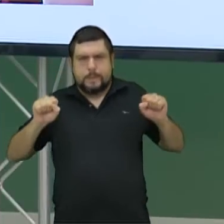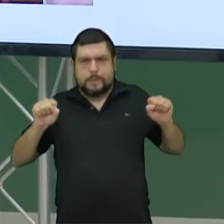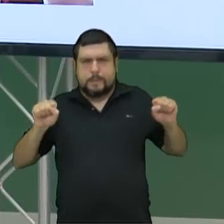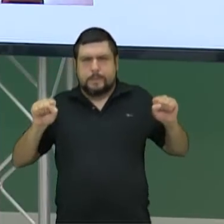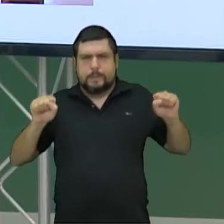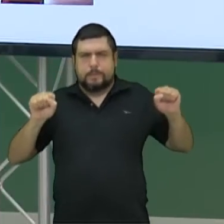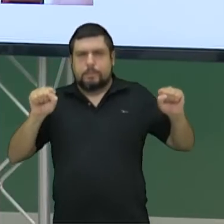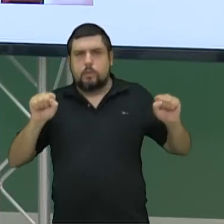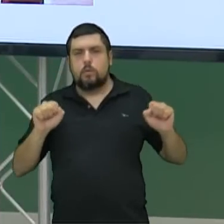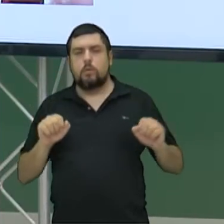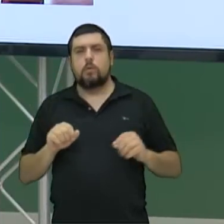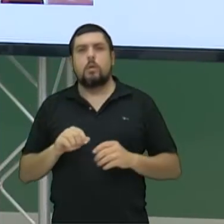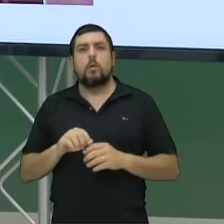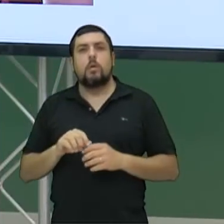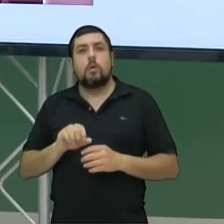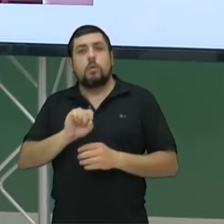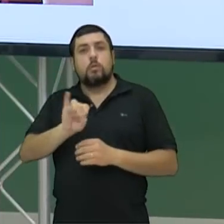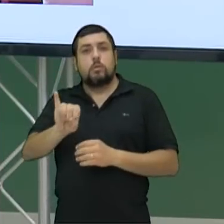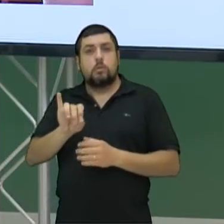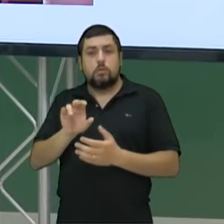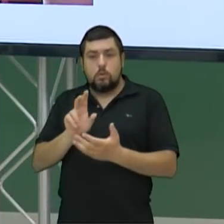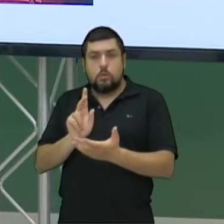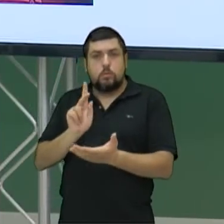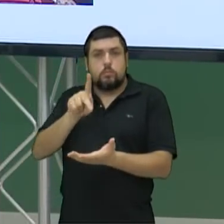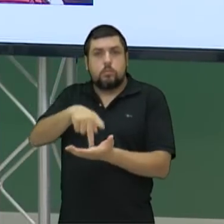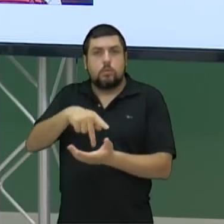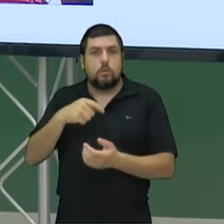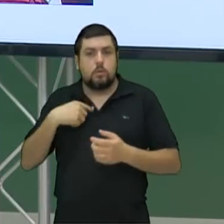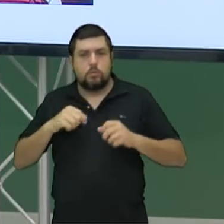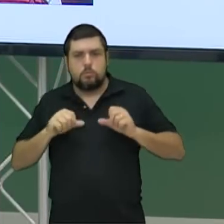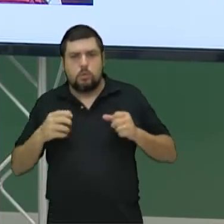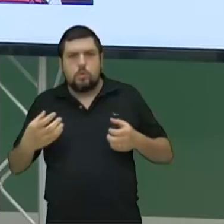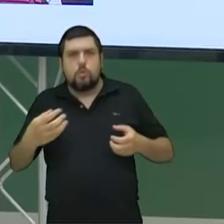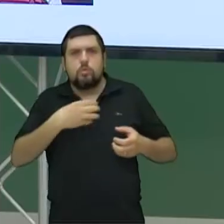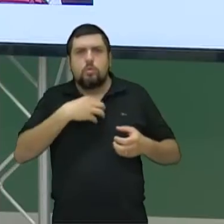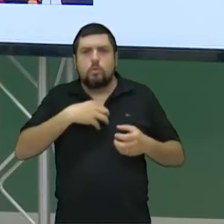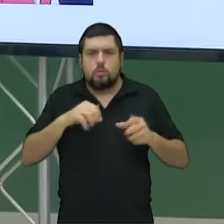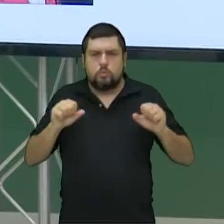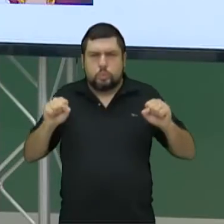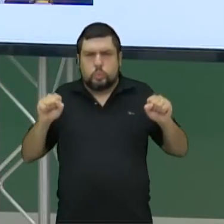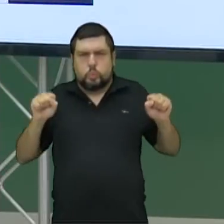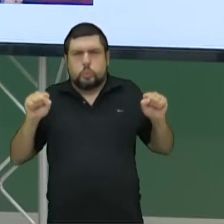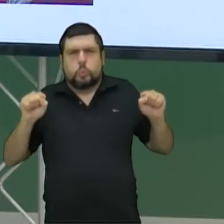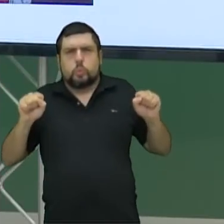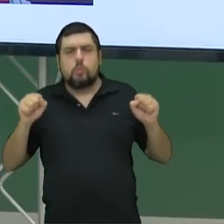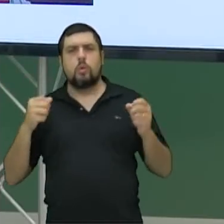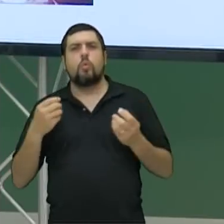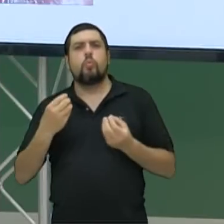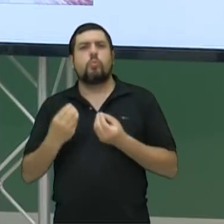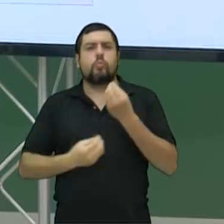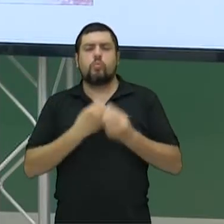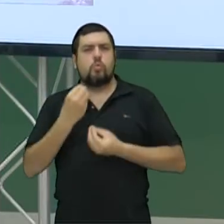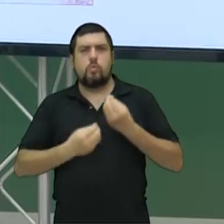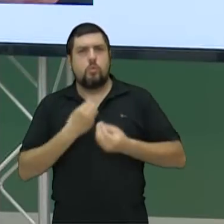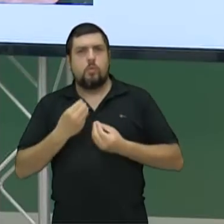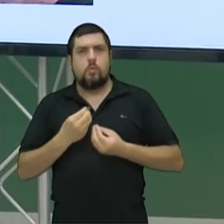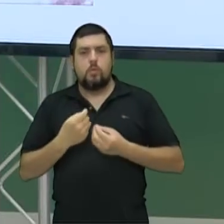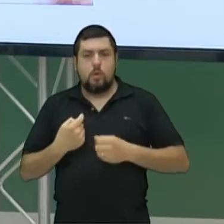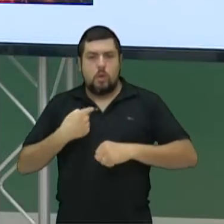Quem, na verdade, está realizando sobre essa ação aqui, na real, é o seguinte: eu estou